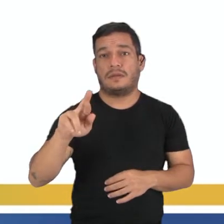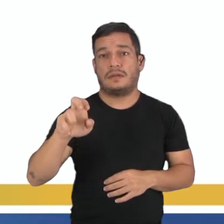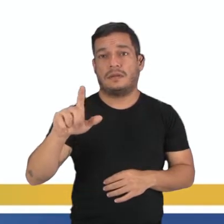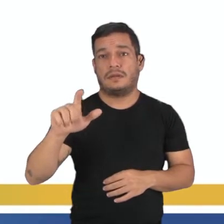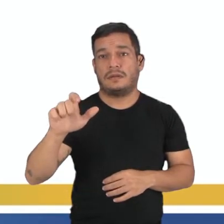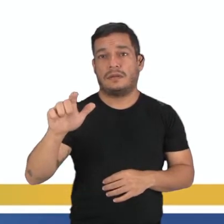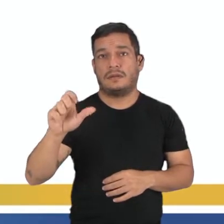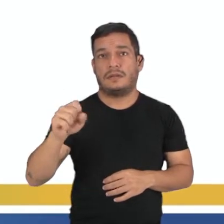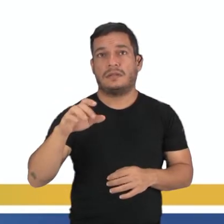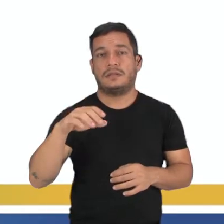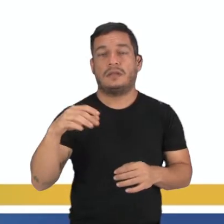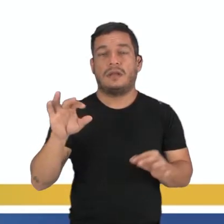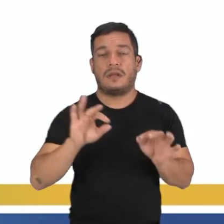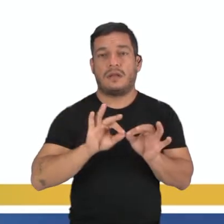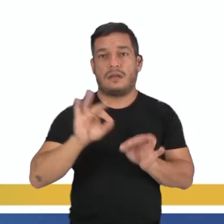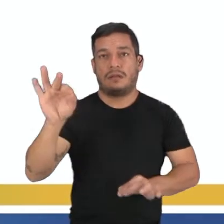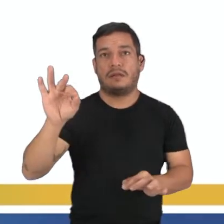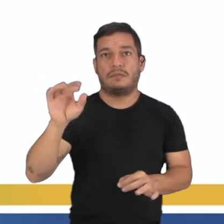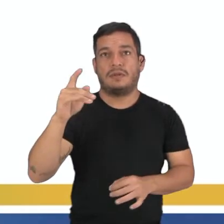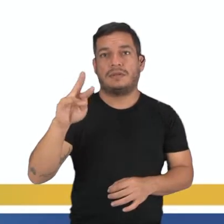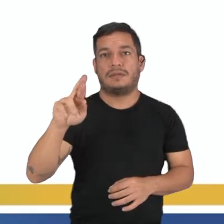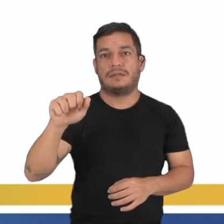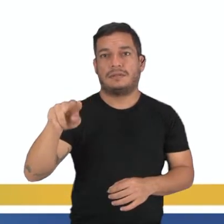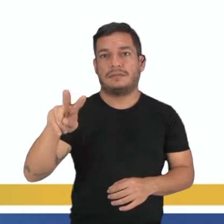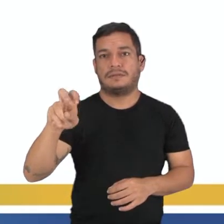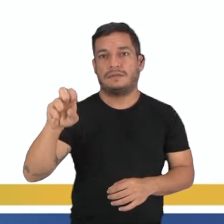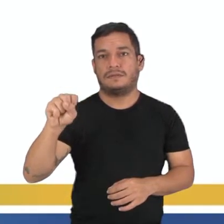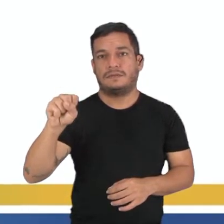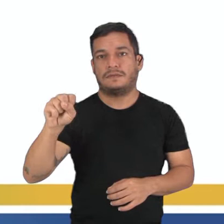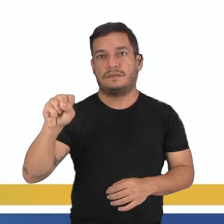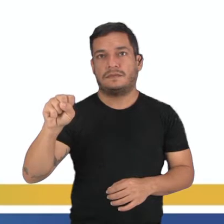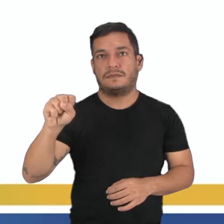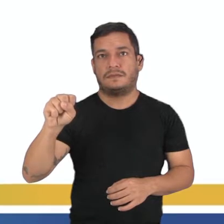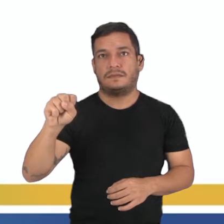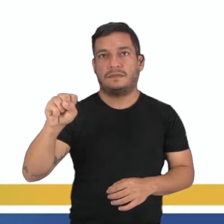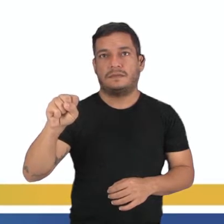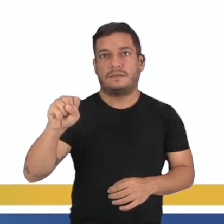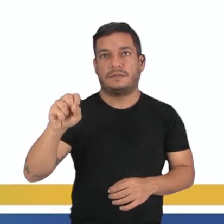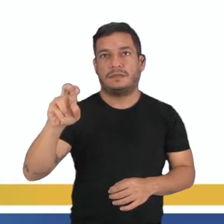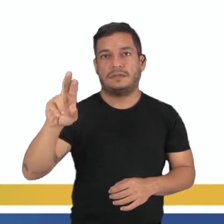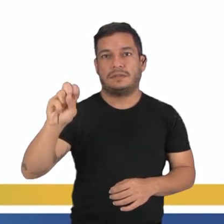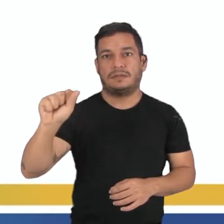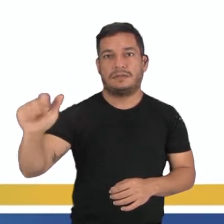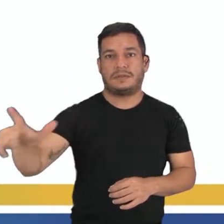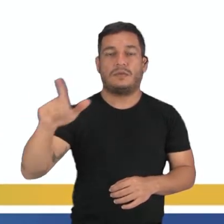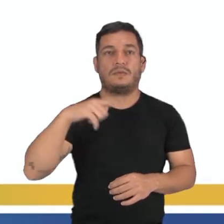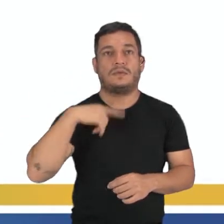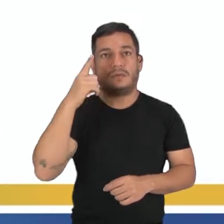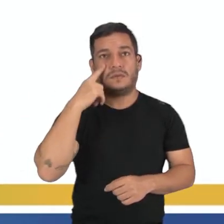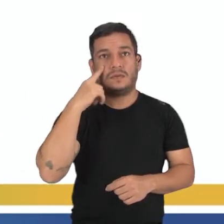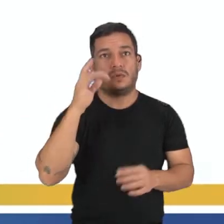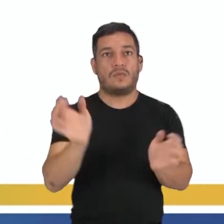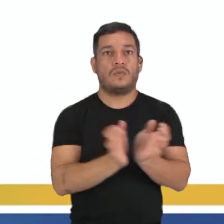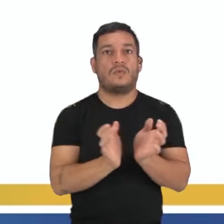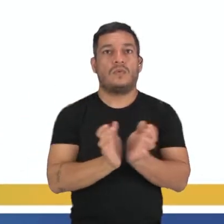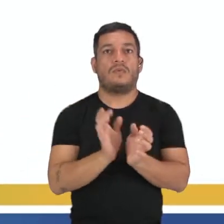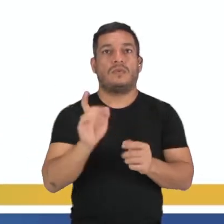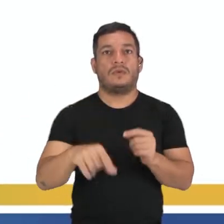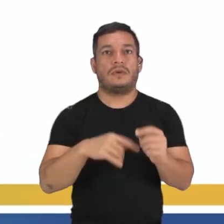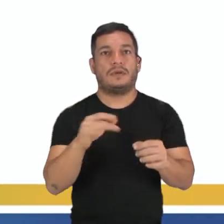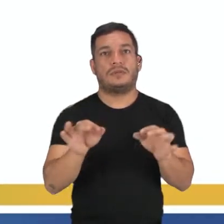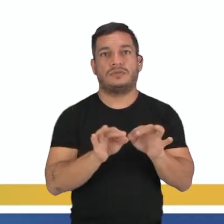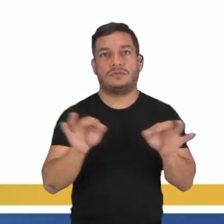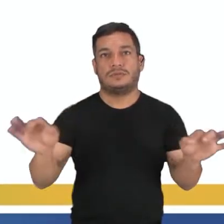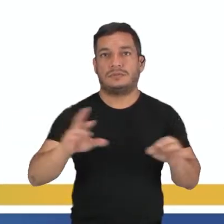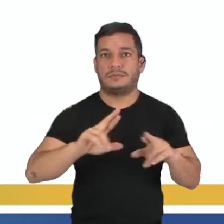é isso? Então, um conjunto de retas distintas, e paralelas de um plano é chamado de feixe, Se eu tenho